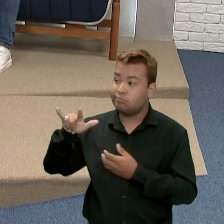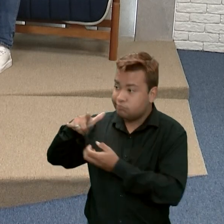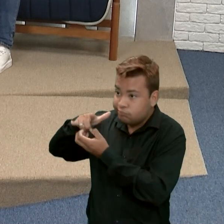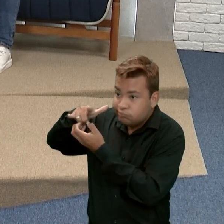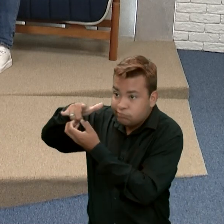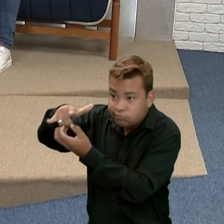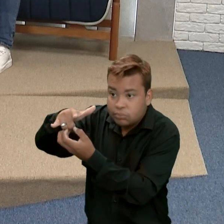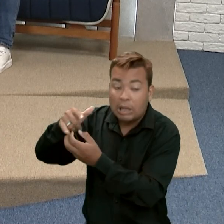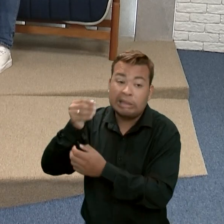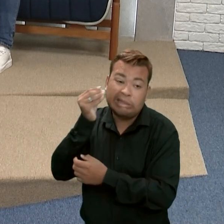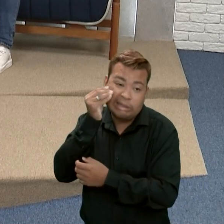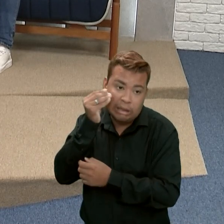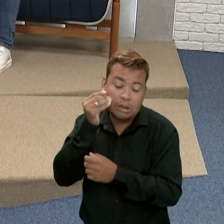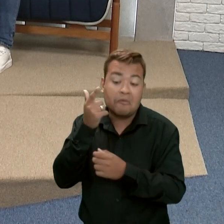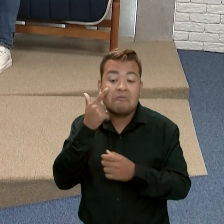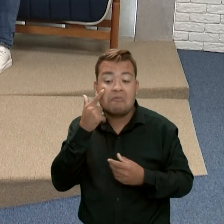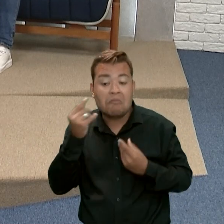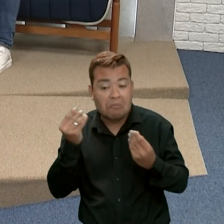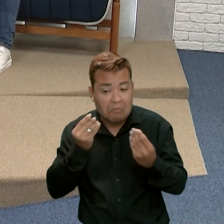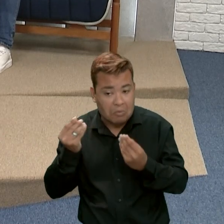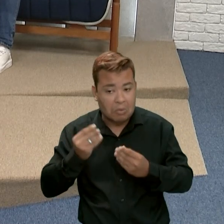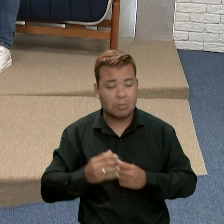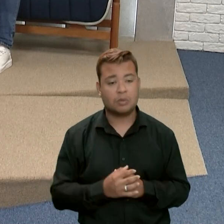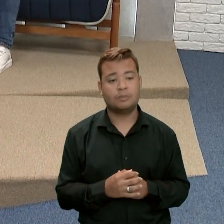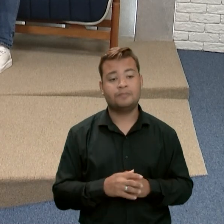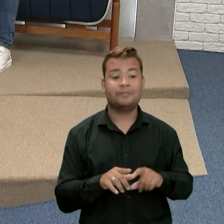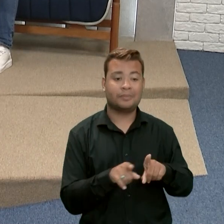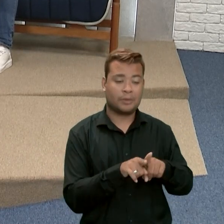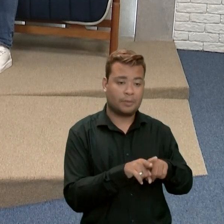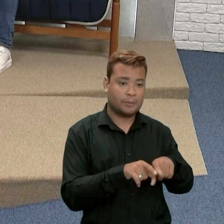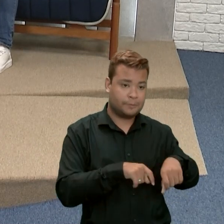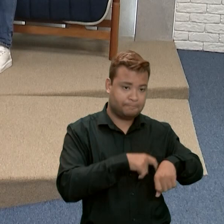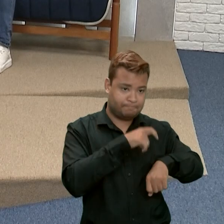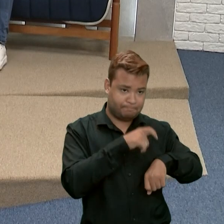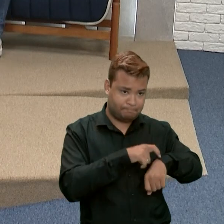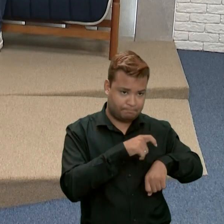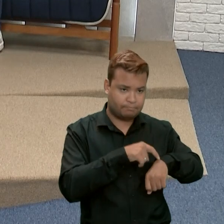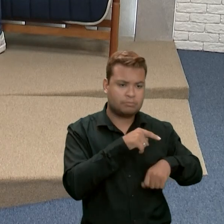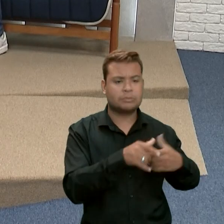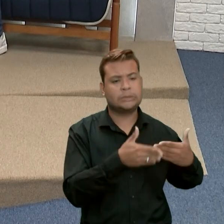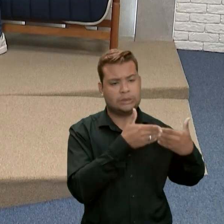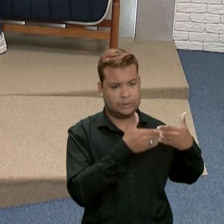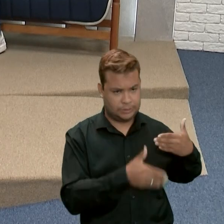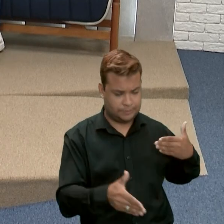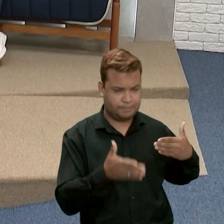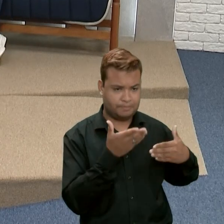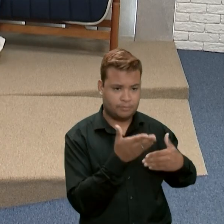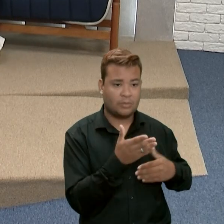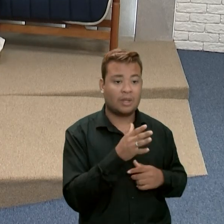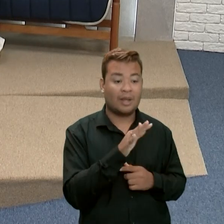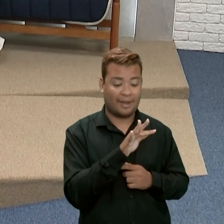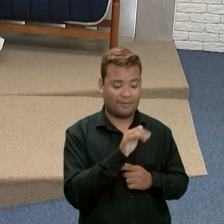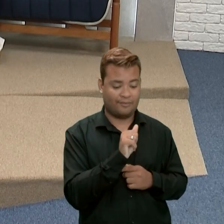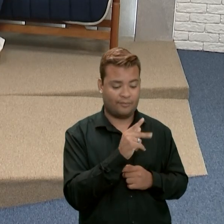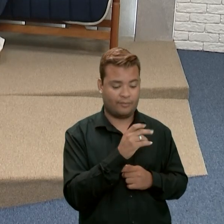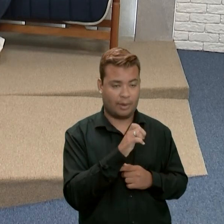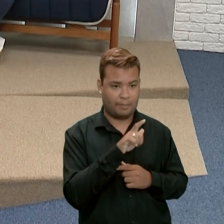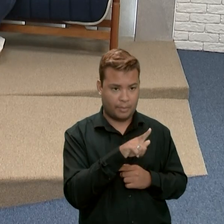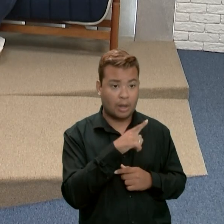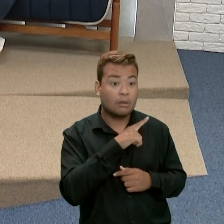drone. E a partir do momento, né, agora que a FAPEG tem dado um olhar bastante